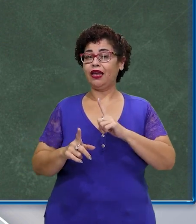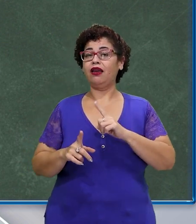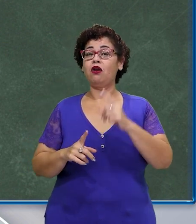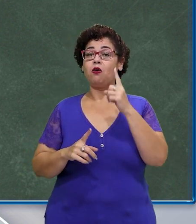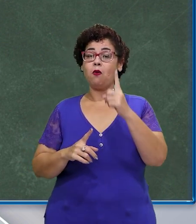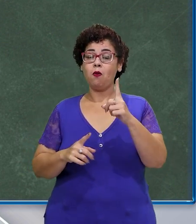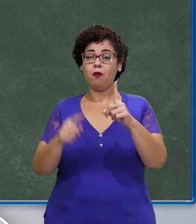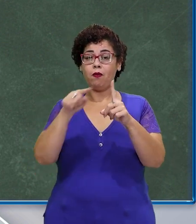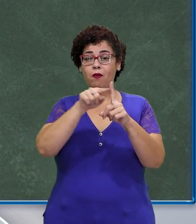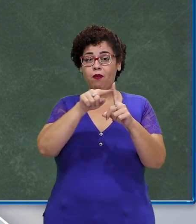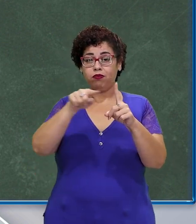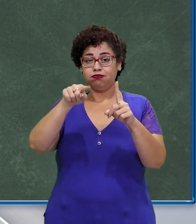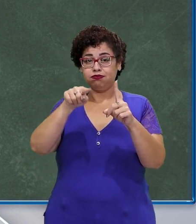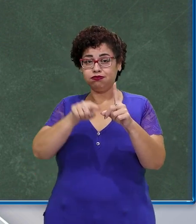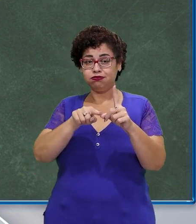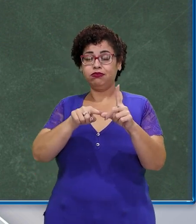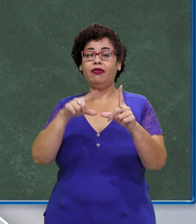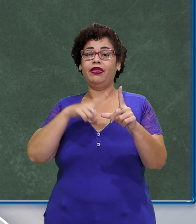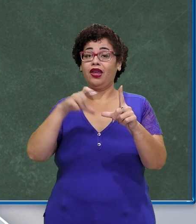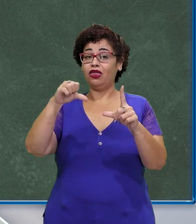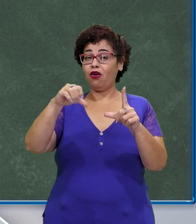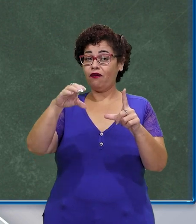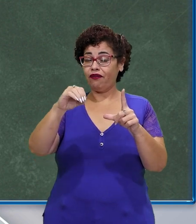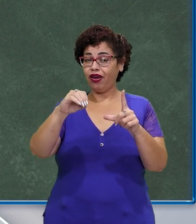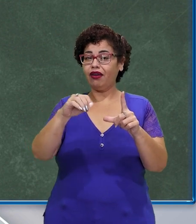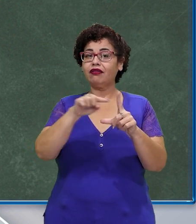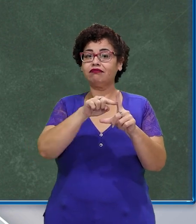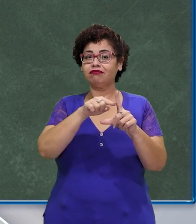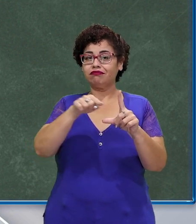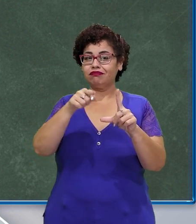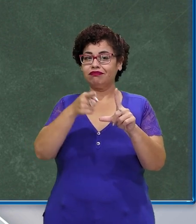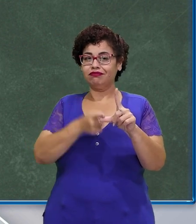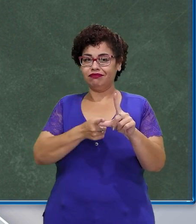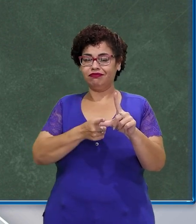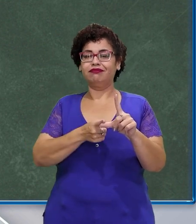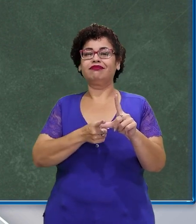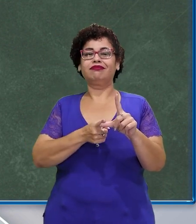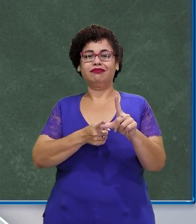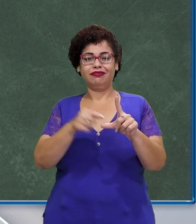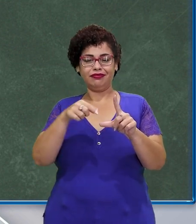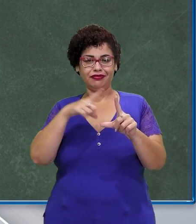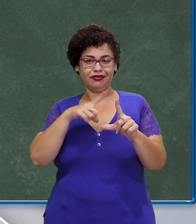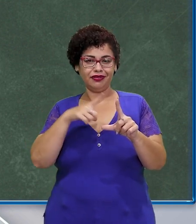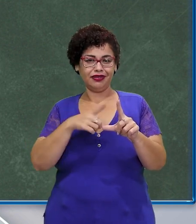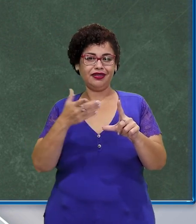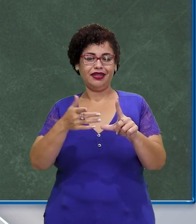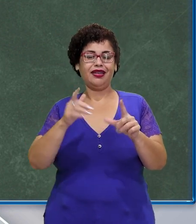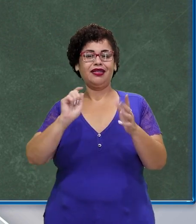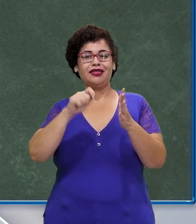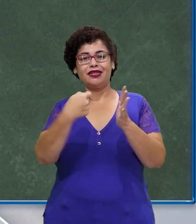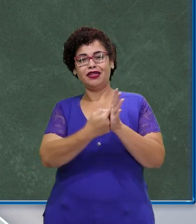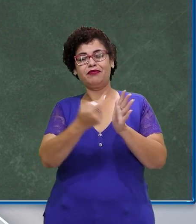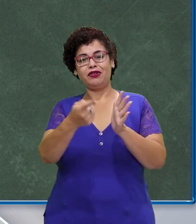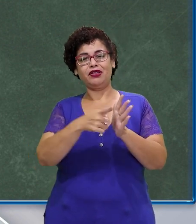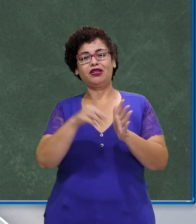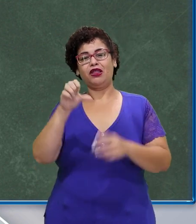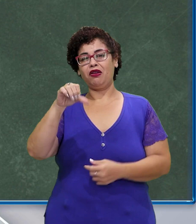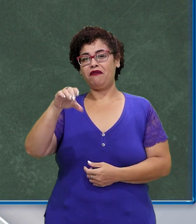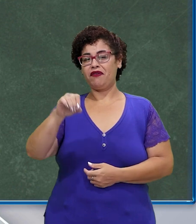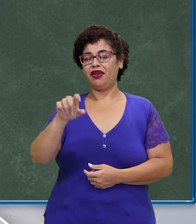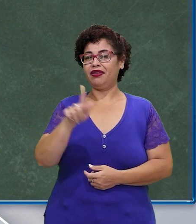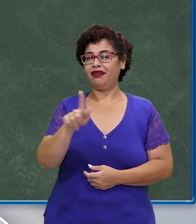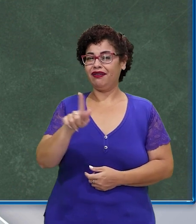ângulo de 90 graus aqui, ó. Esse ângulo, esse símbolo aí, é um símbolo de um ângulo de 90 graus.